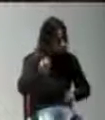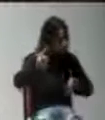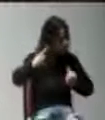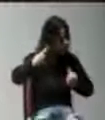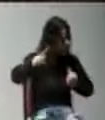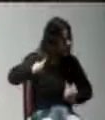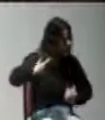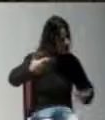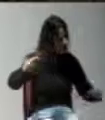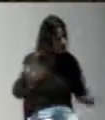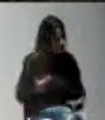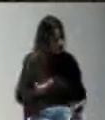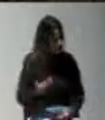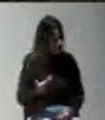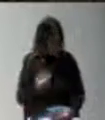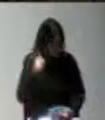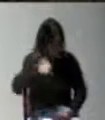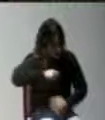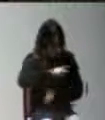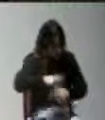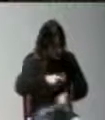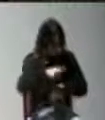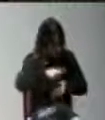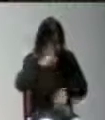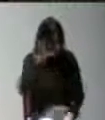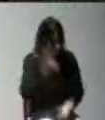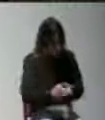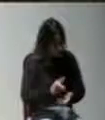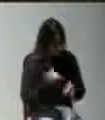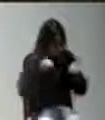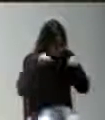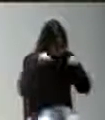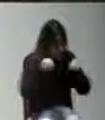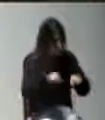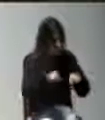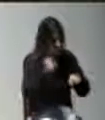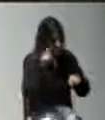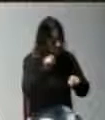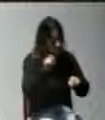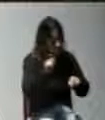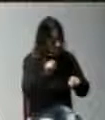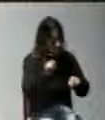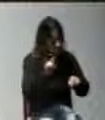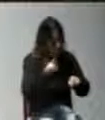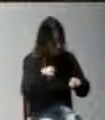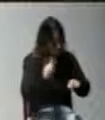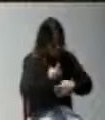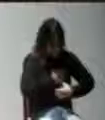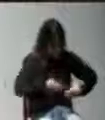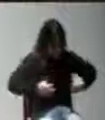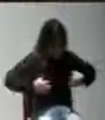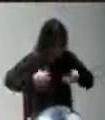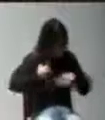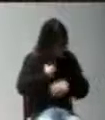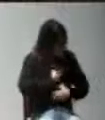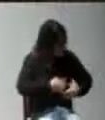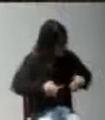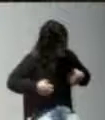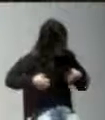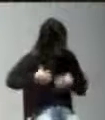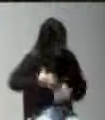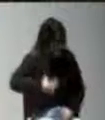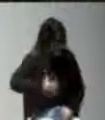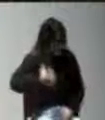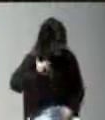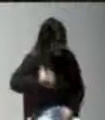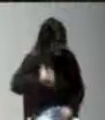neste mundo e neste país, é exatamente ali, no que nos repugna e revolta, é ali o lugar em